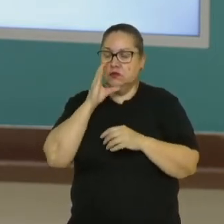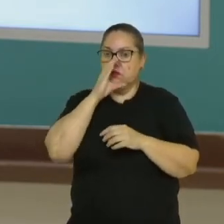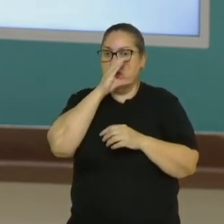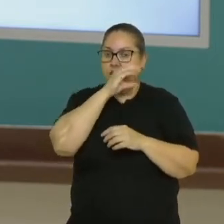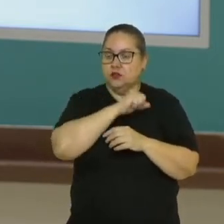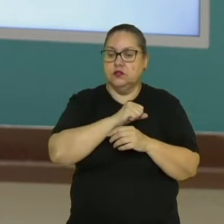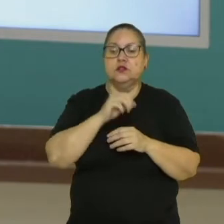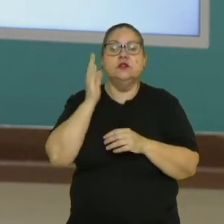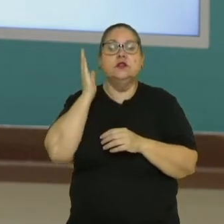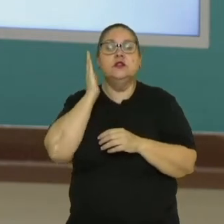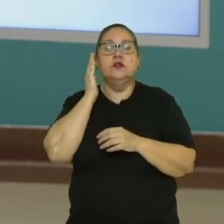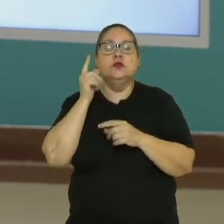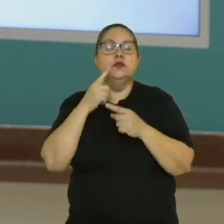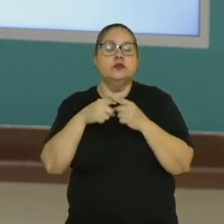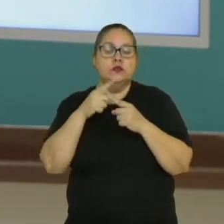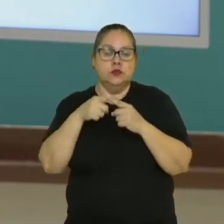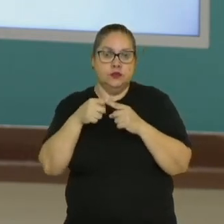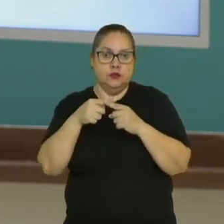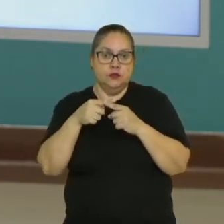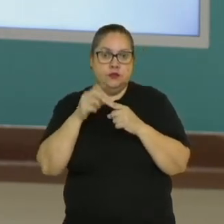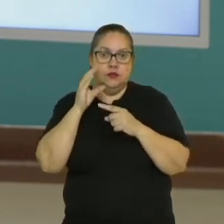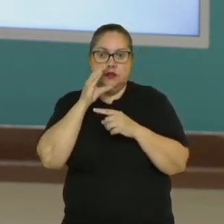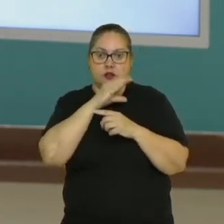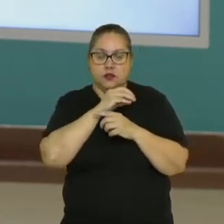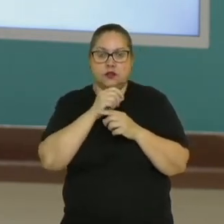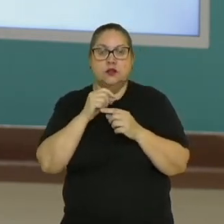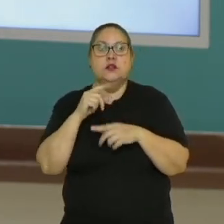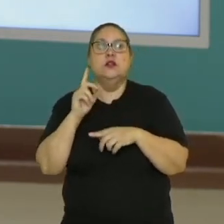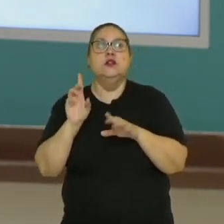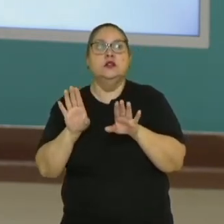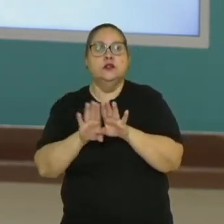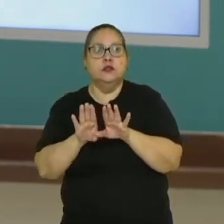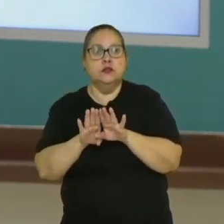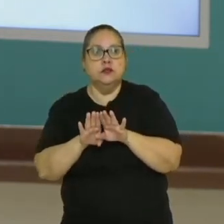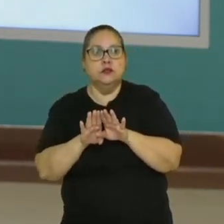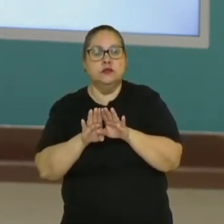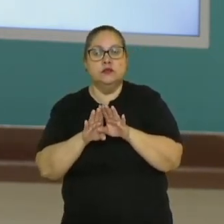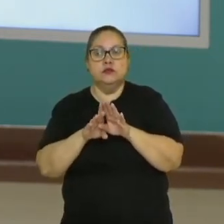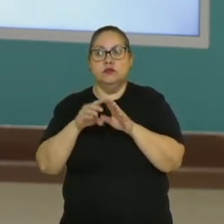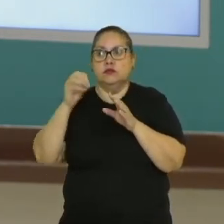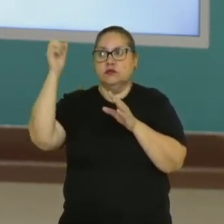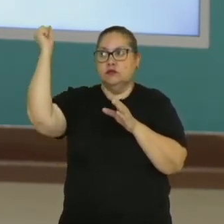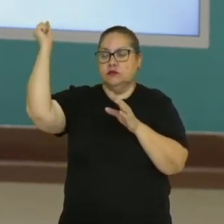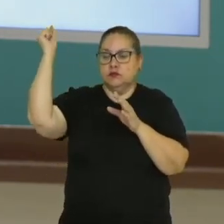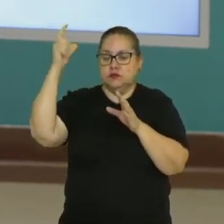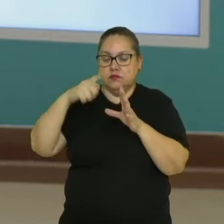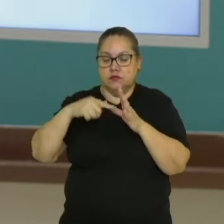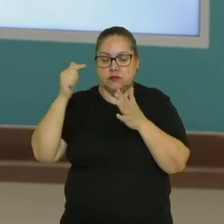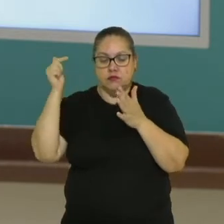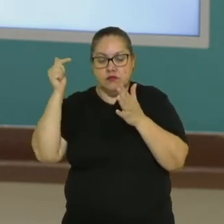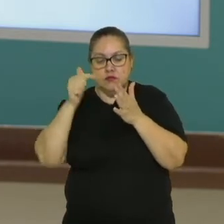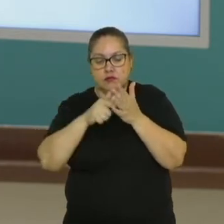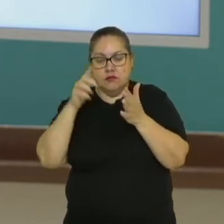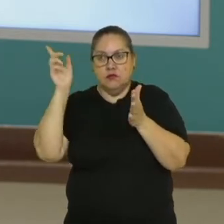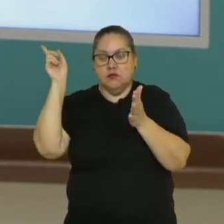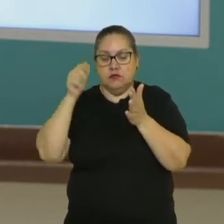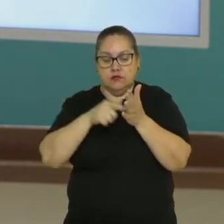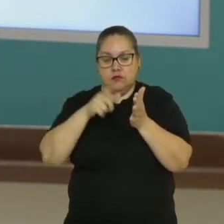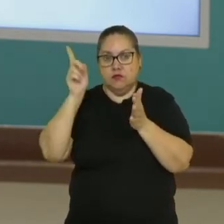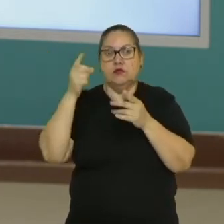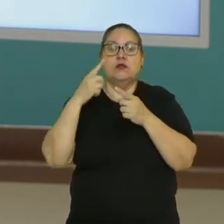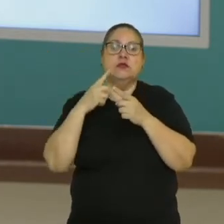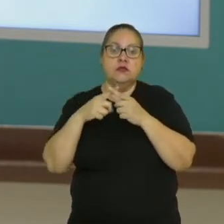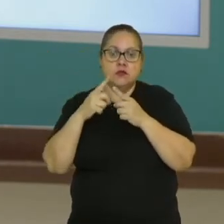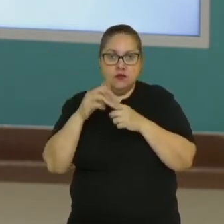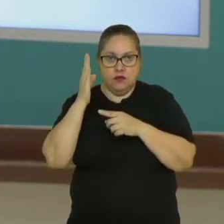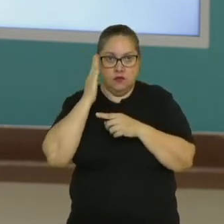nós sabemos o porquê ele era muito quente. Além disso, era bombardeado por raios ultravioletas, que nós também sabemos o